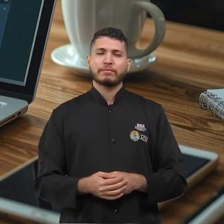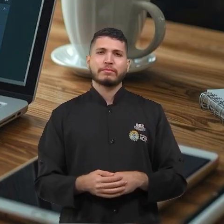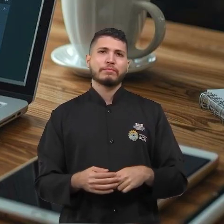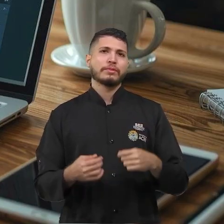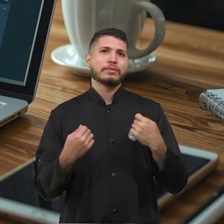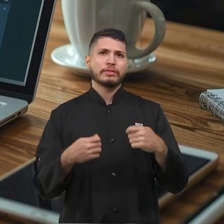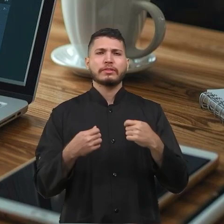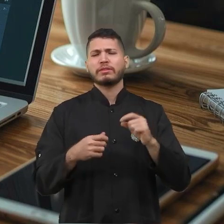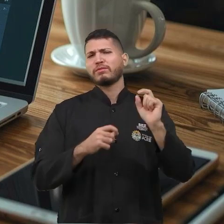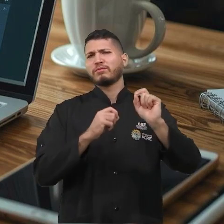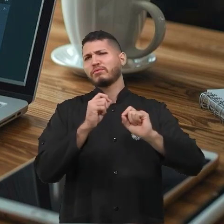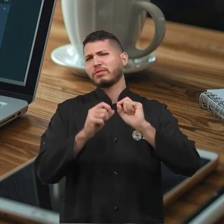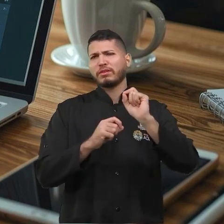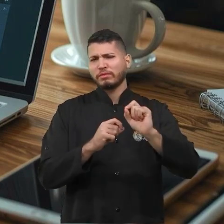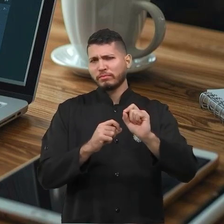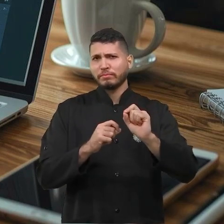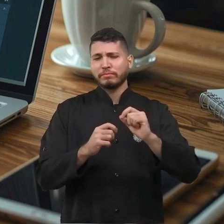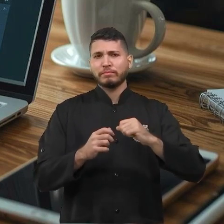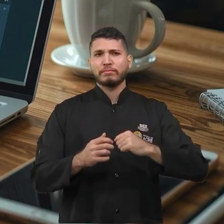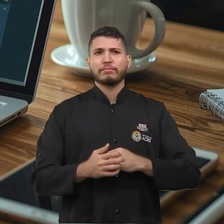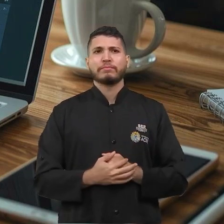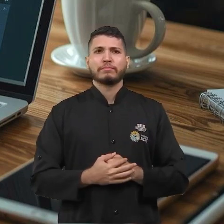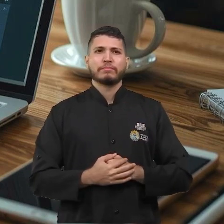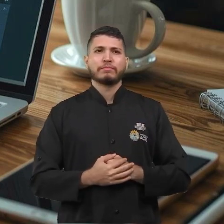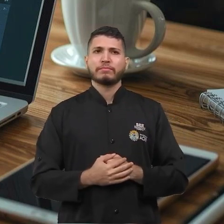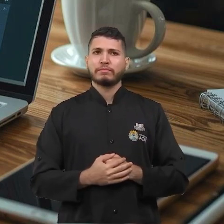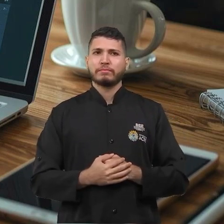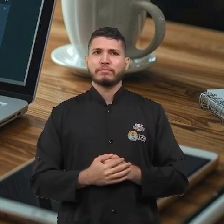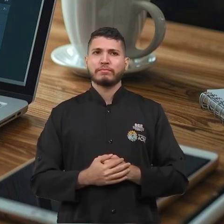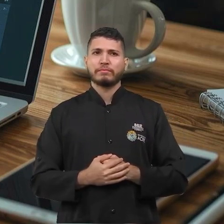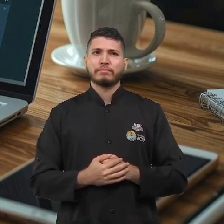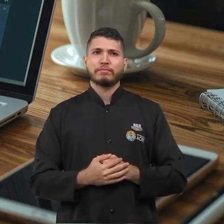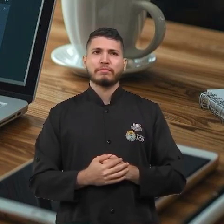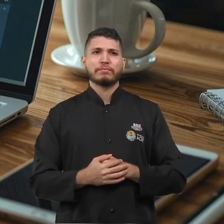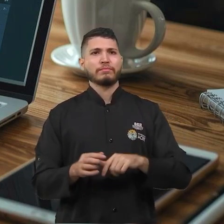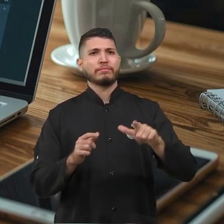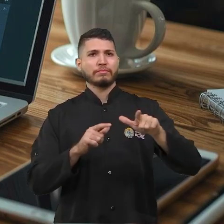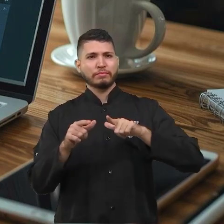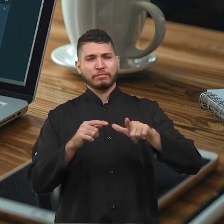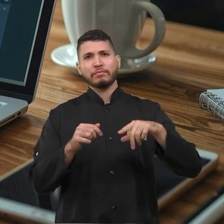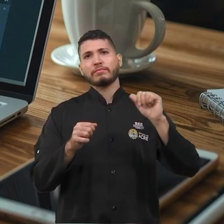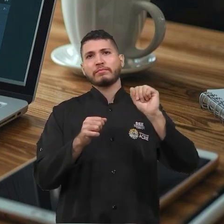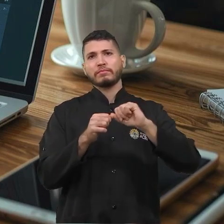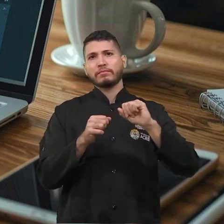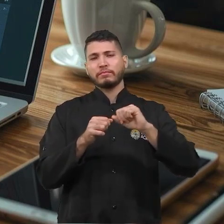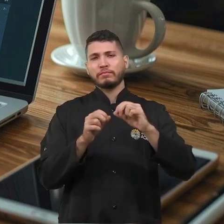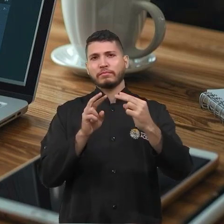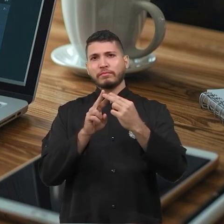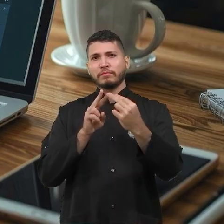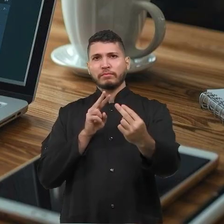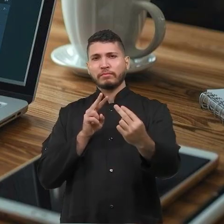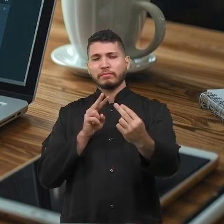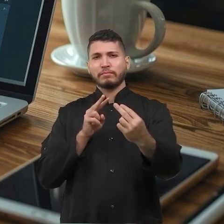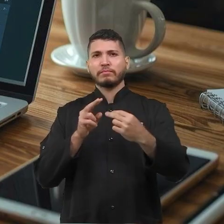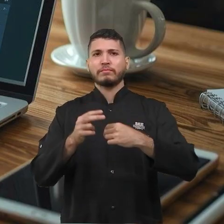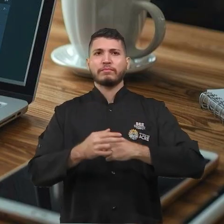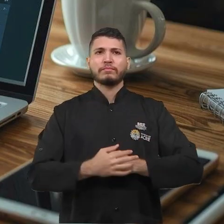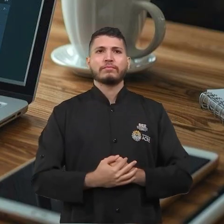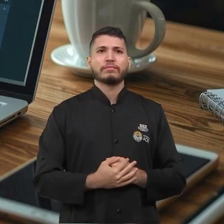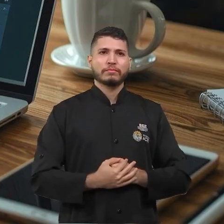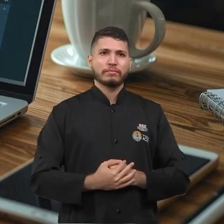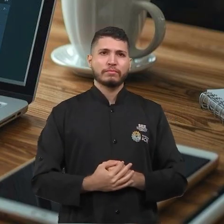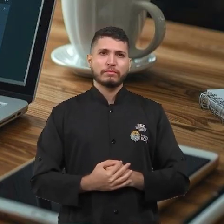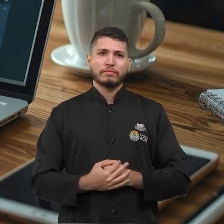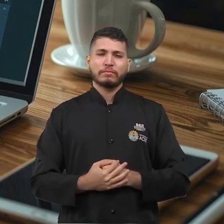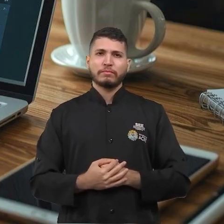Não, pessoal. O teletrabalho nada mais é do que o trabalho realizado à distância. Ou